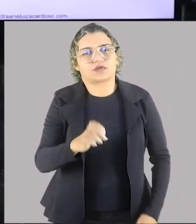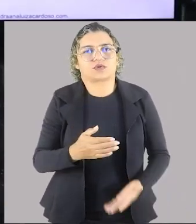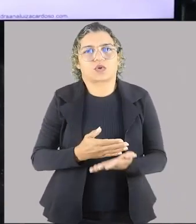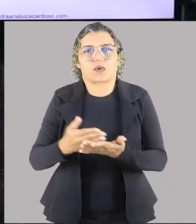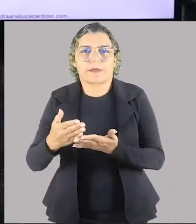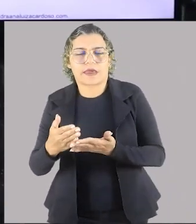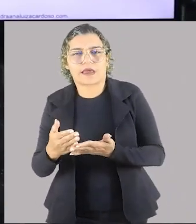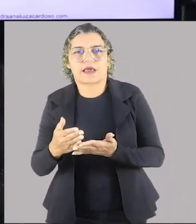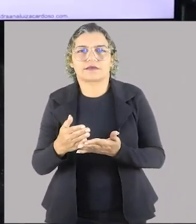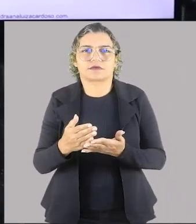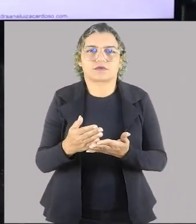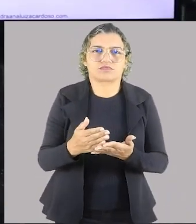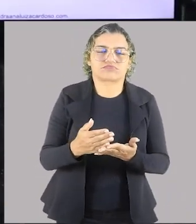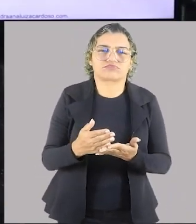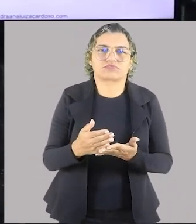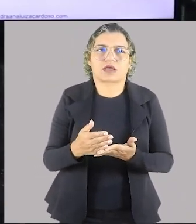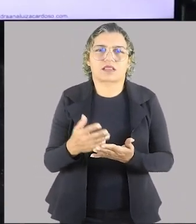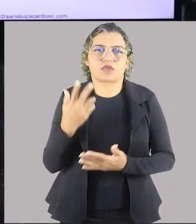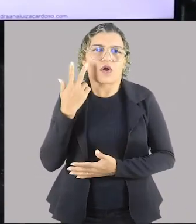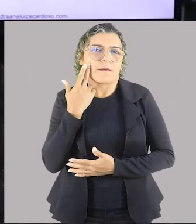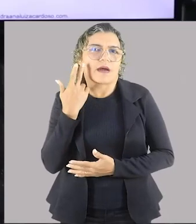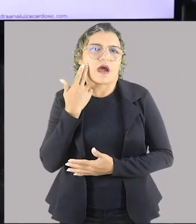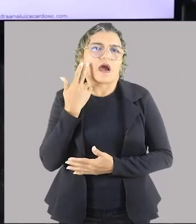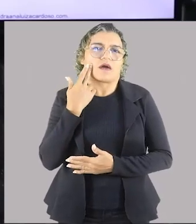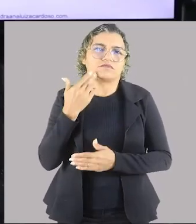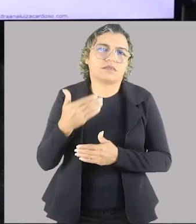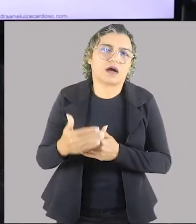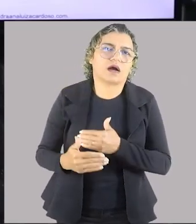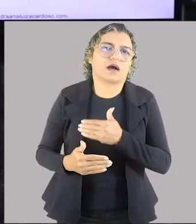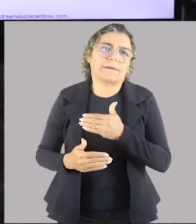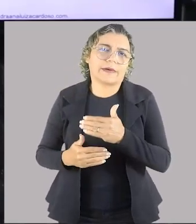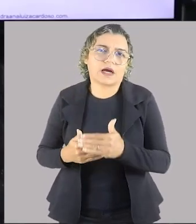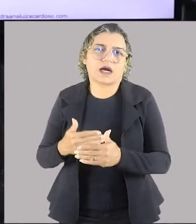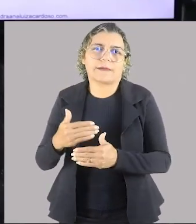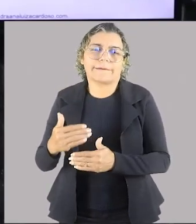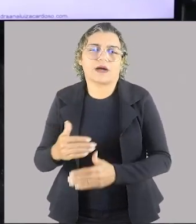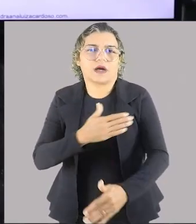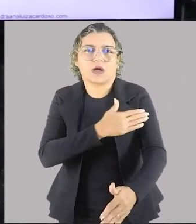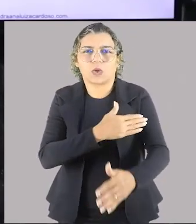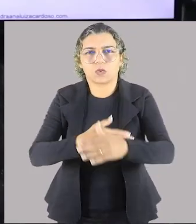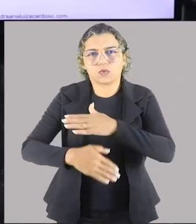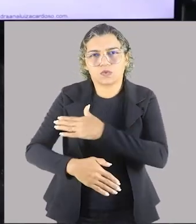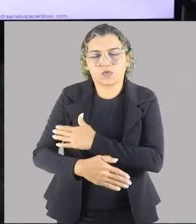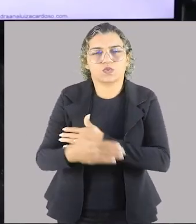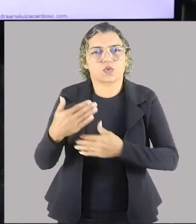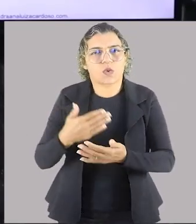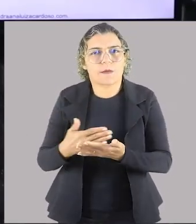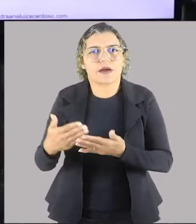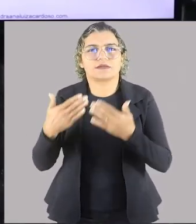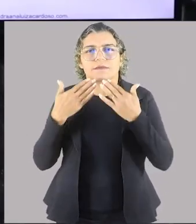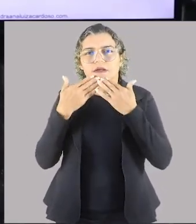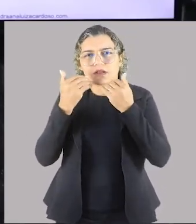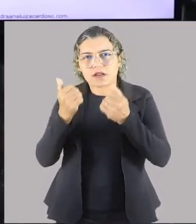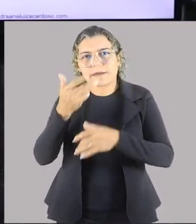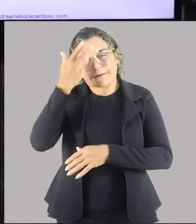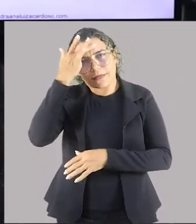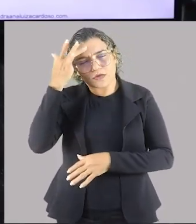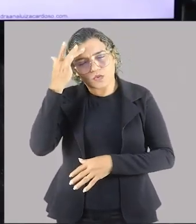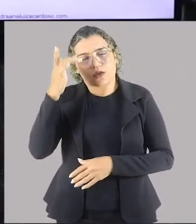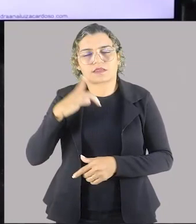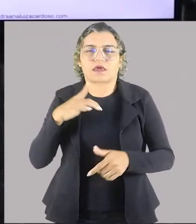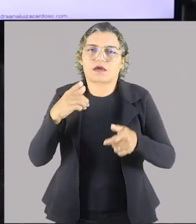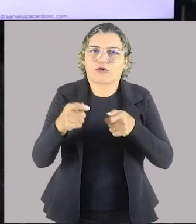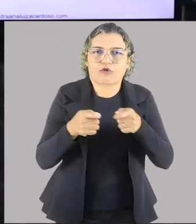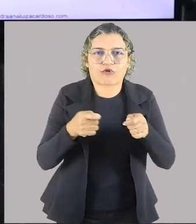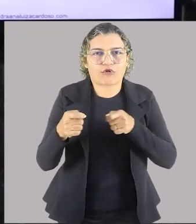o mecanismo de informação da insulina com o músculo começa a melhorar. Aí esse indivíduo ele vai ter um controle total aí